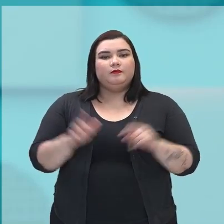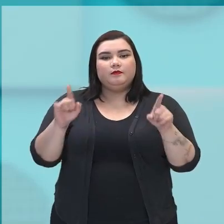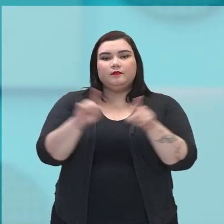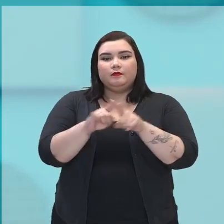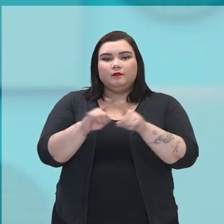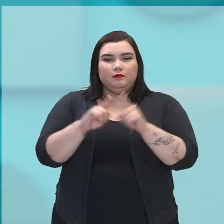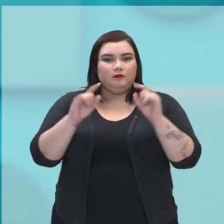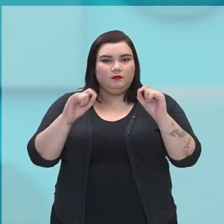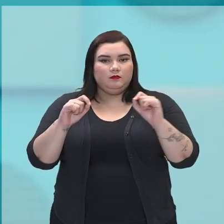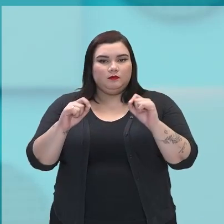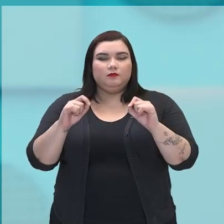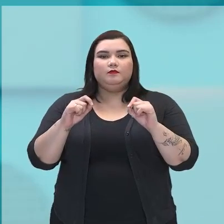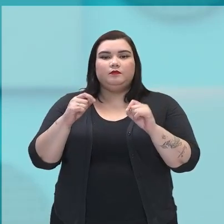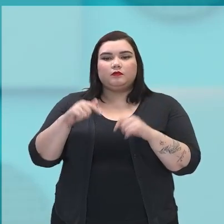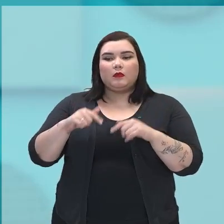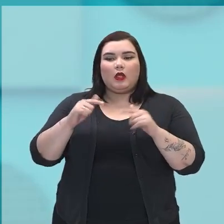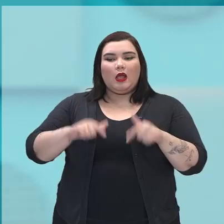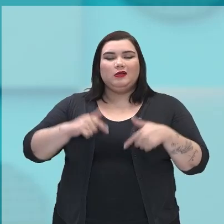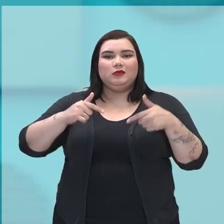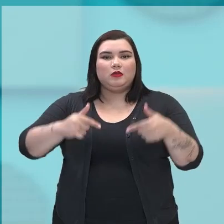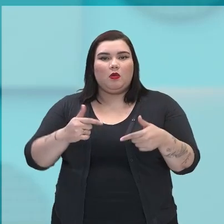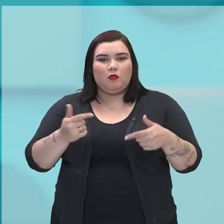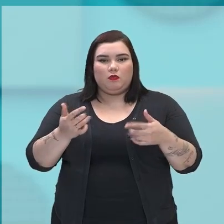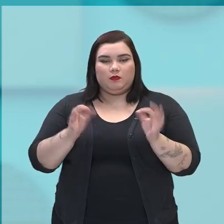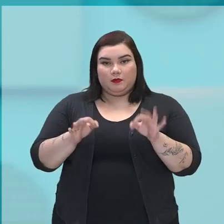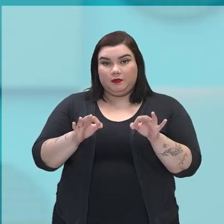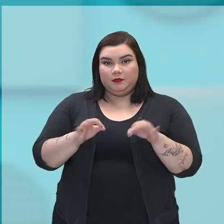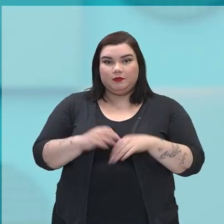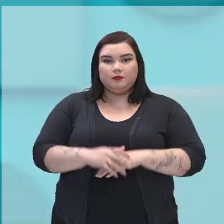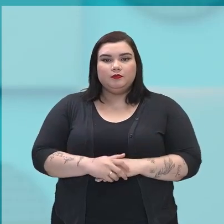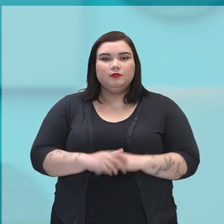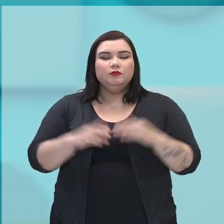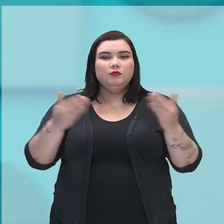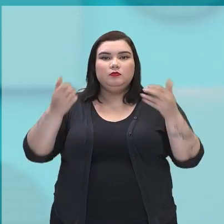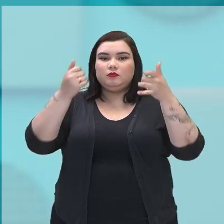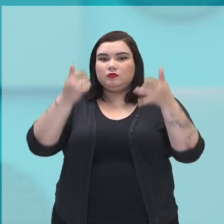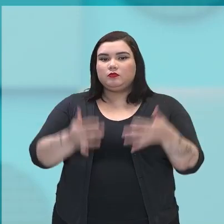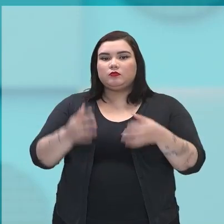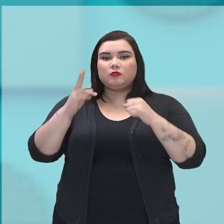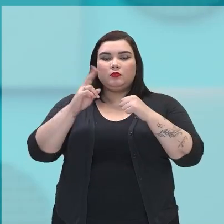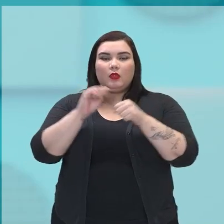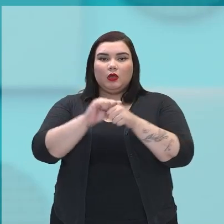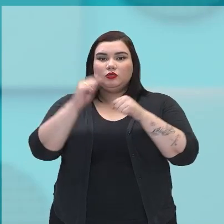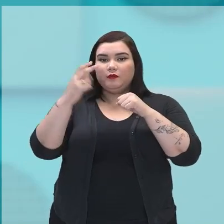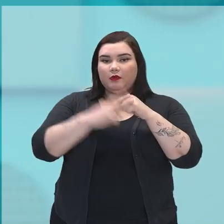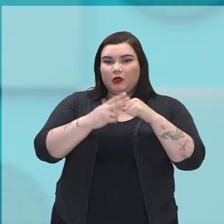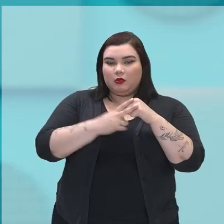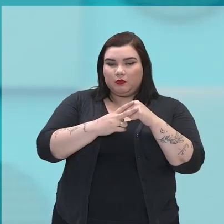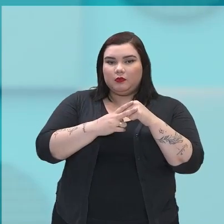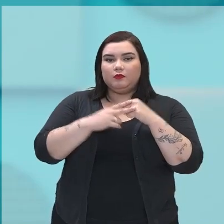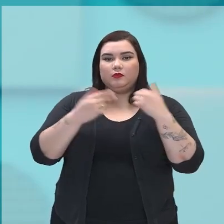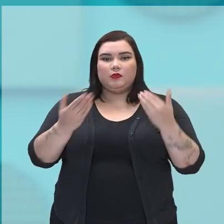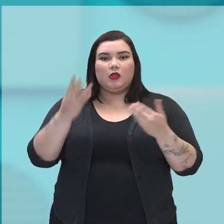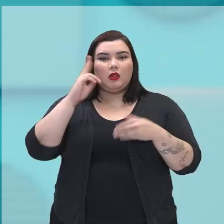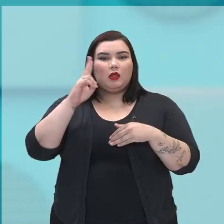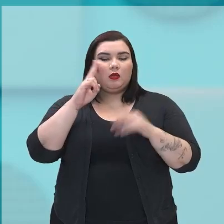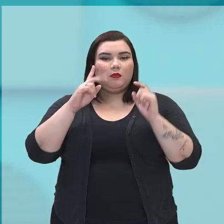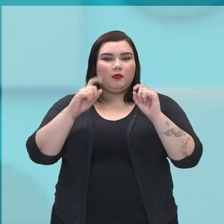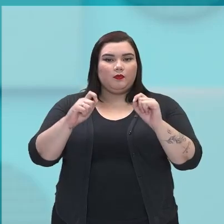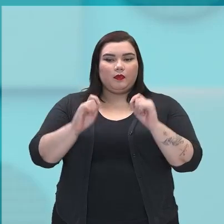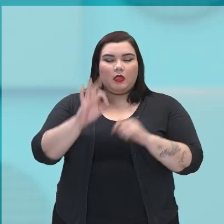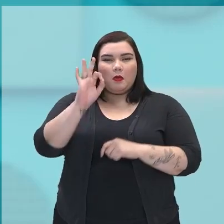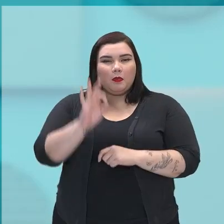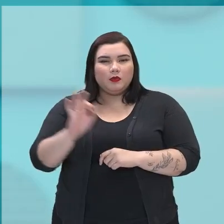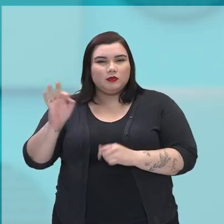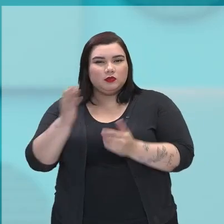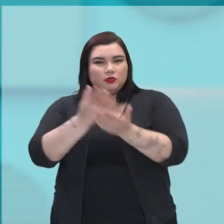de frequência. Então, falando sobre advérbios de frequência, lembrando lá da porcentagem